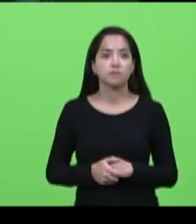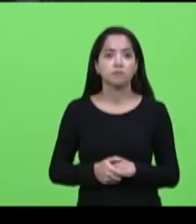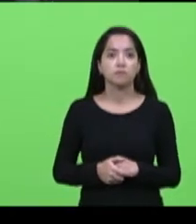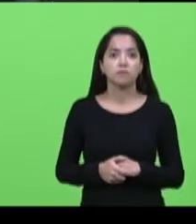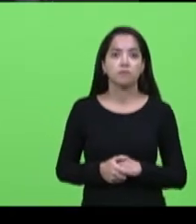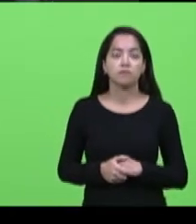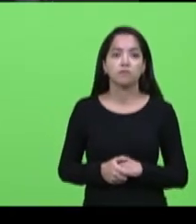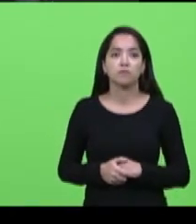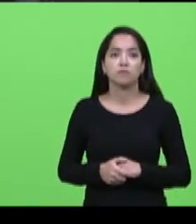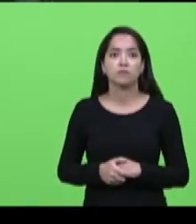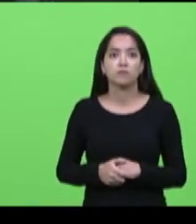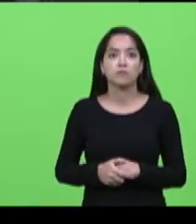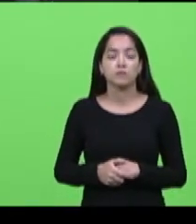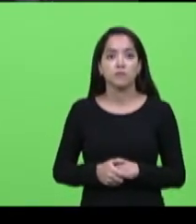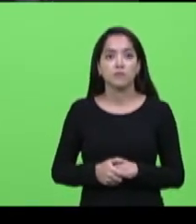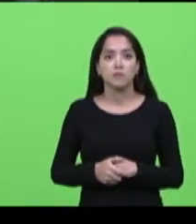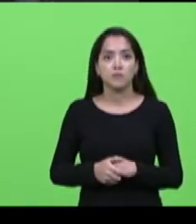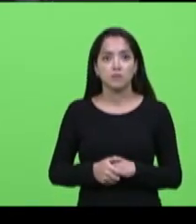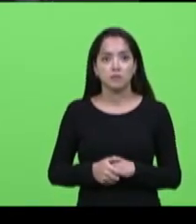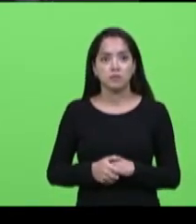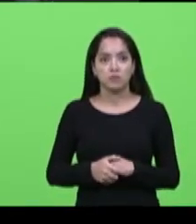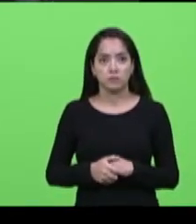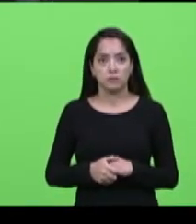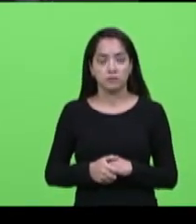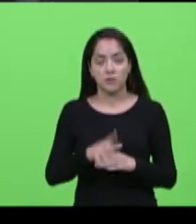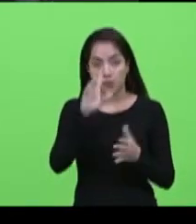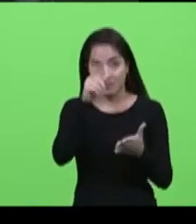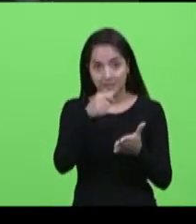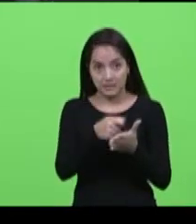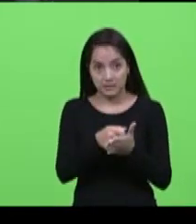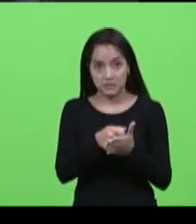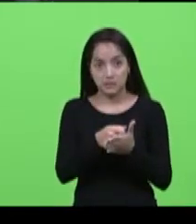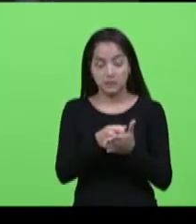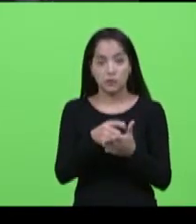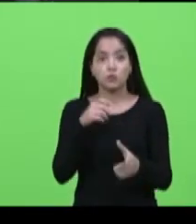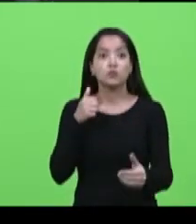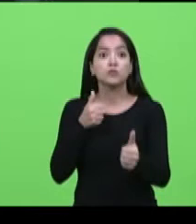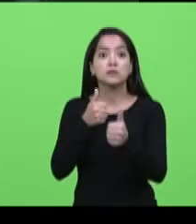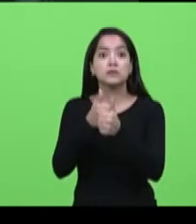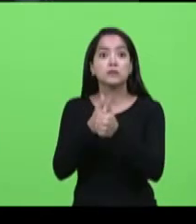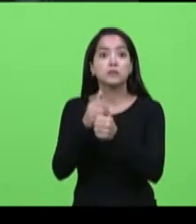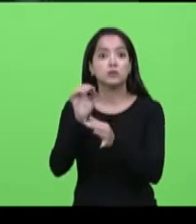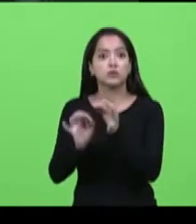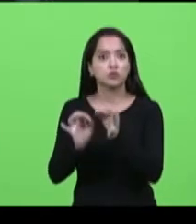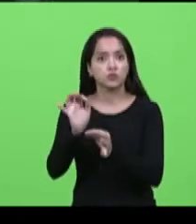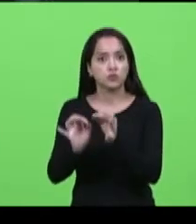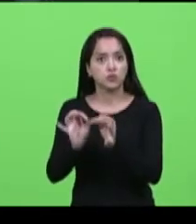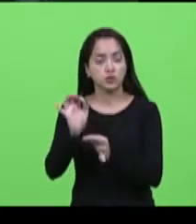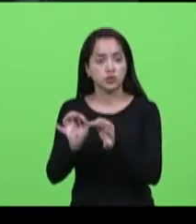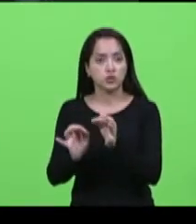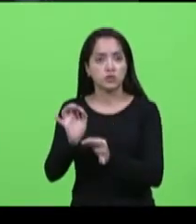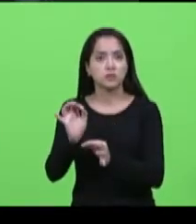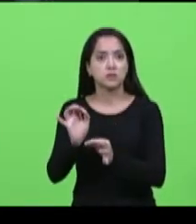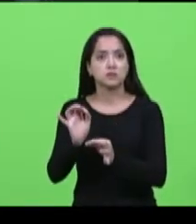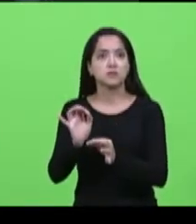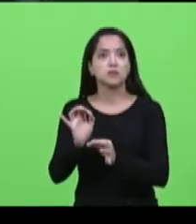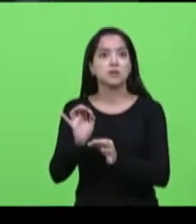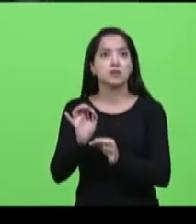Presidente, acabou de sair uma decisão do Tribunal de Justiça de Santa Catarina que suspendeu a licitação